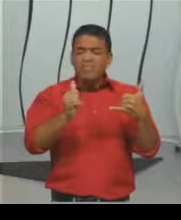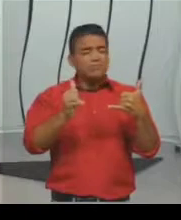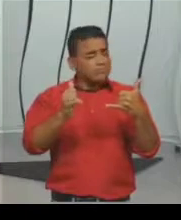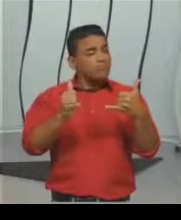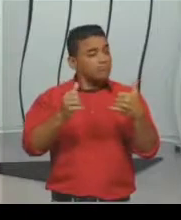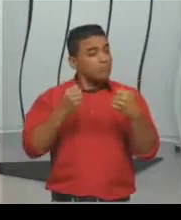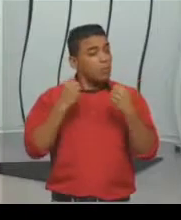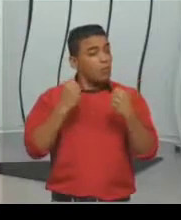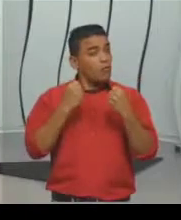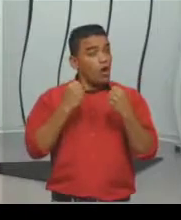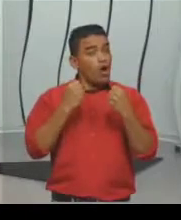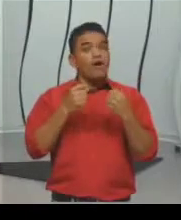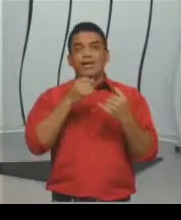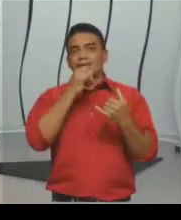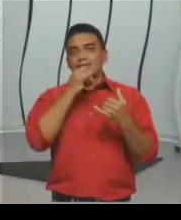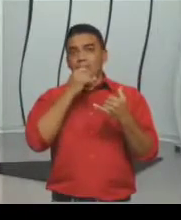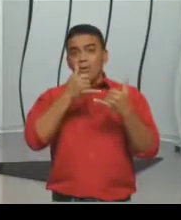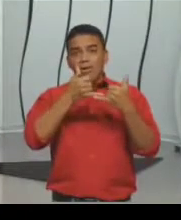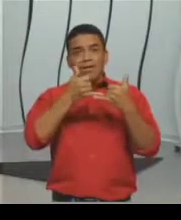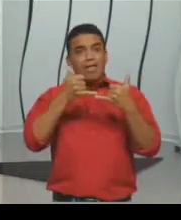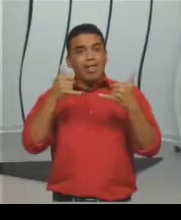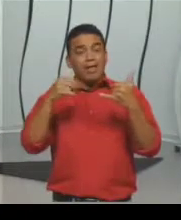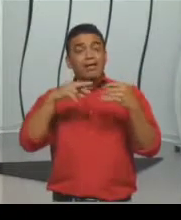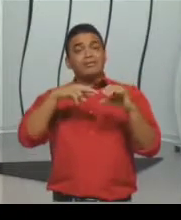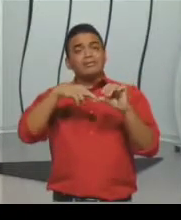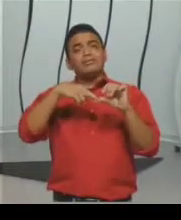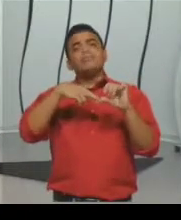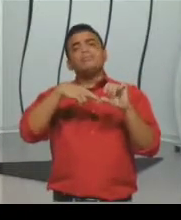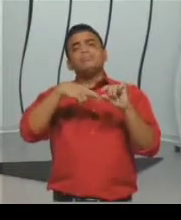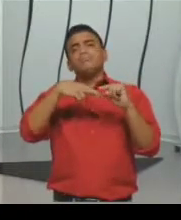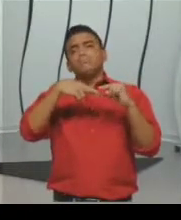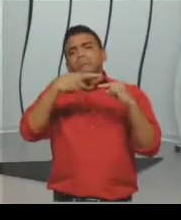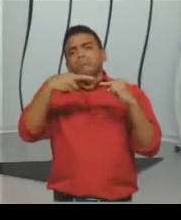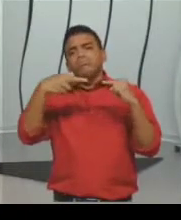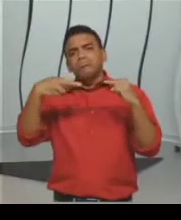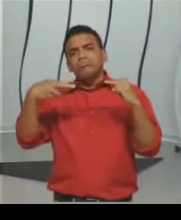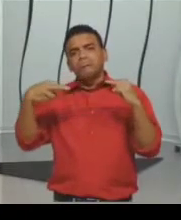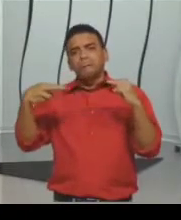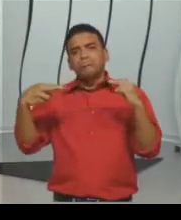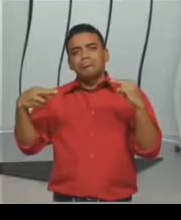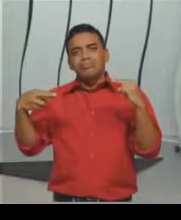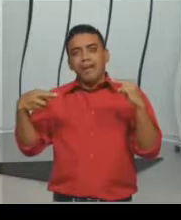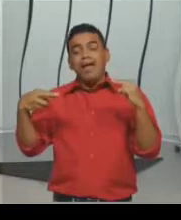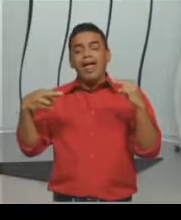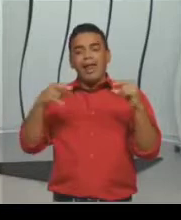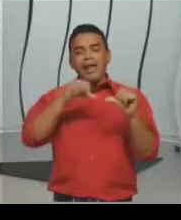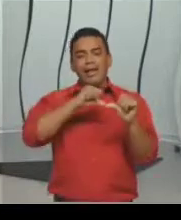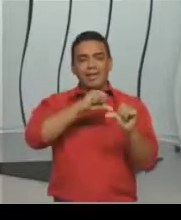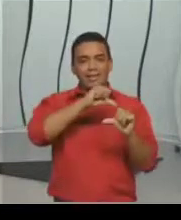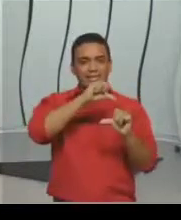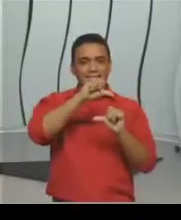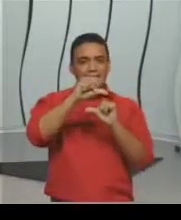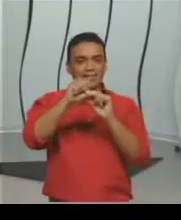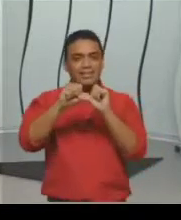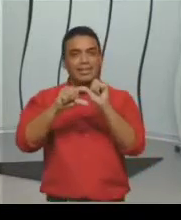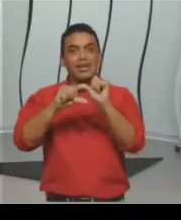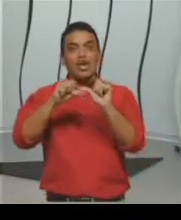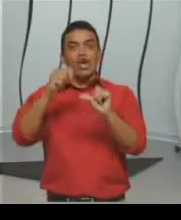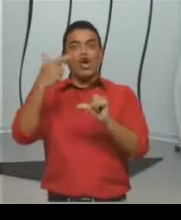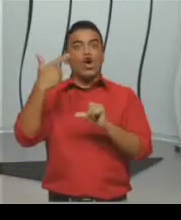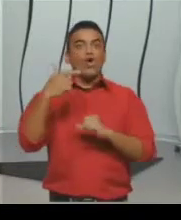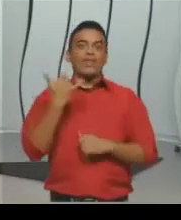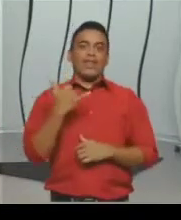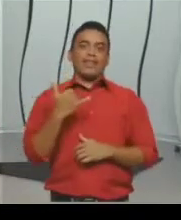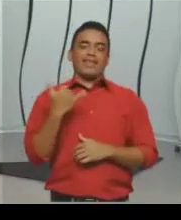por não conseguir passar ali facilmente junto dos elétrons, essa energia acaba sendo transformada em outra forma de energia,